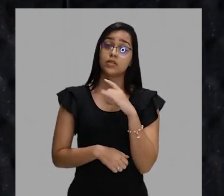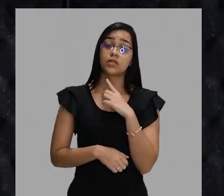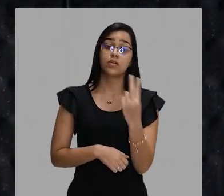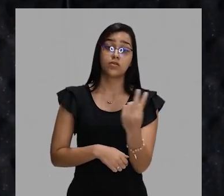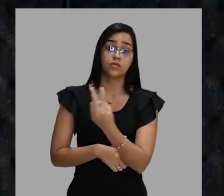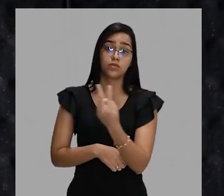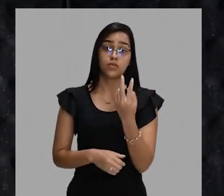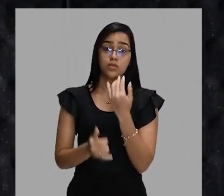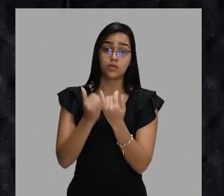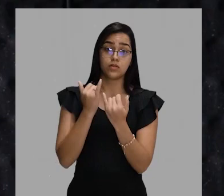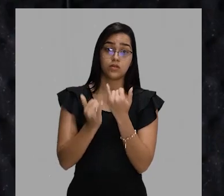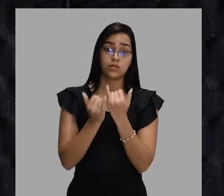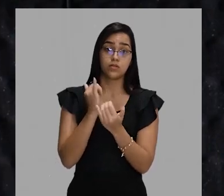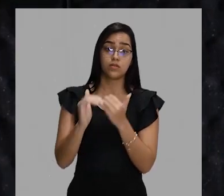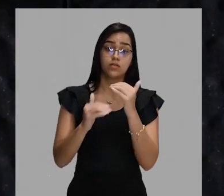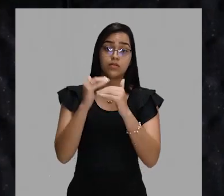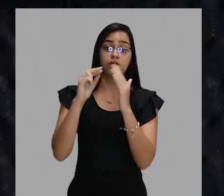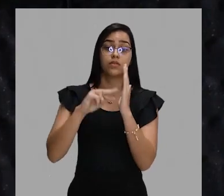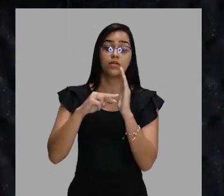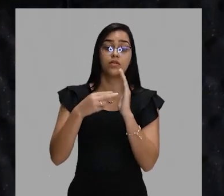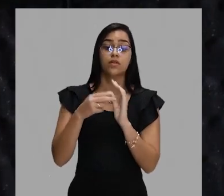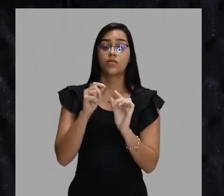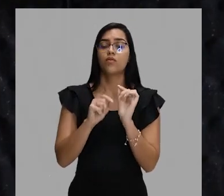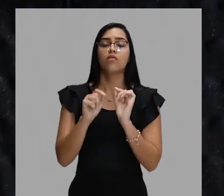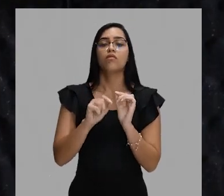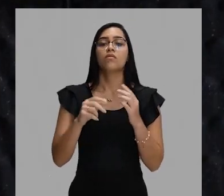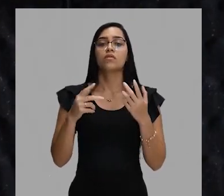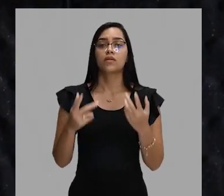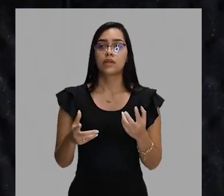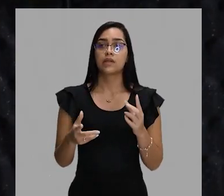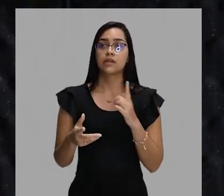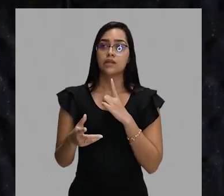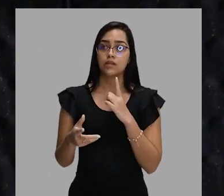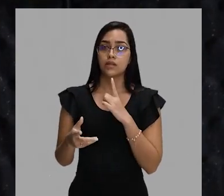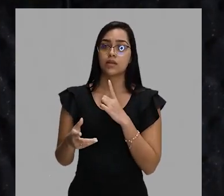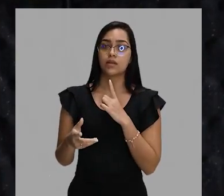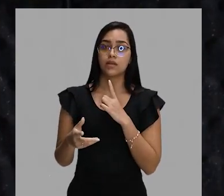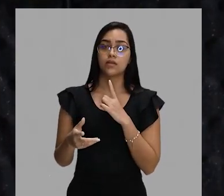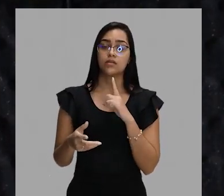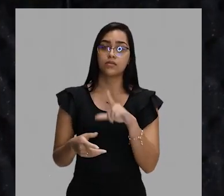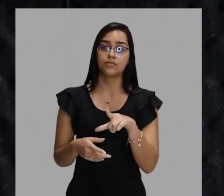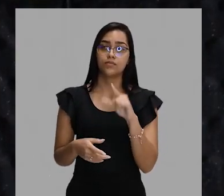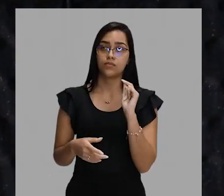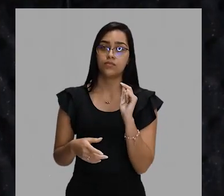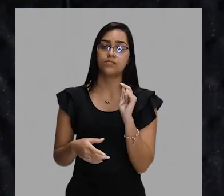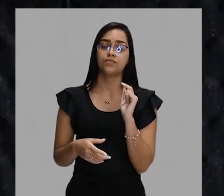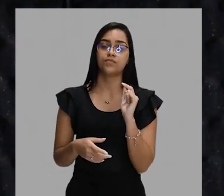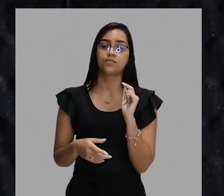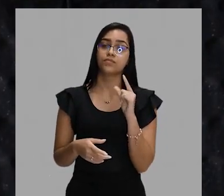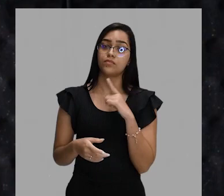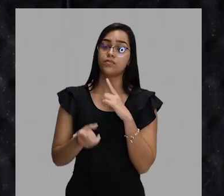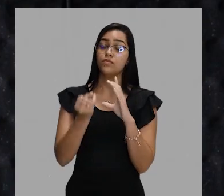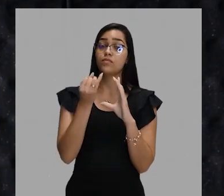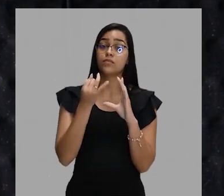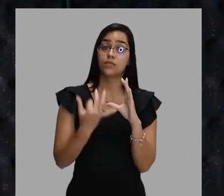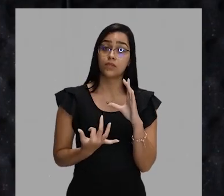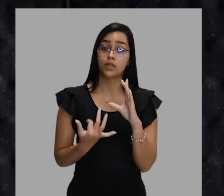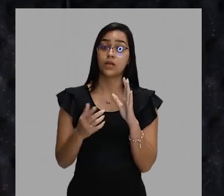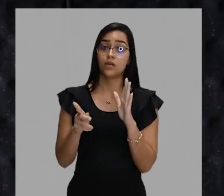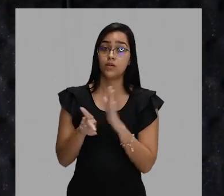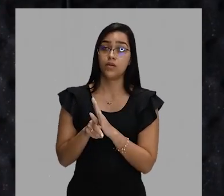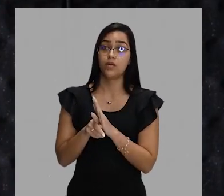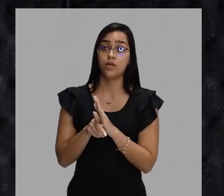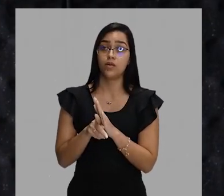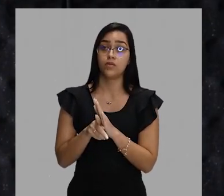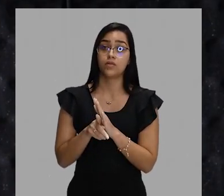semelhança, segundo o evolucionismo, quer dizer que esses indivíduos que são semelhantes, que têm características